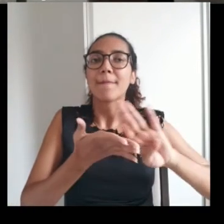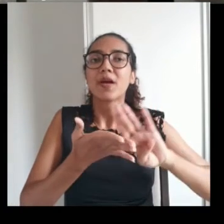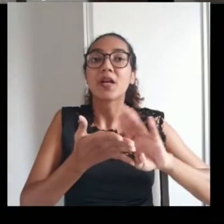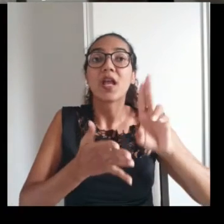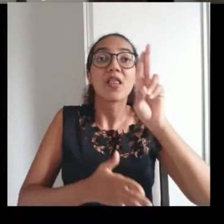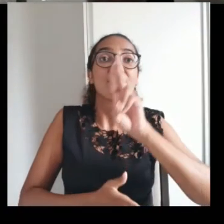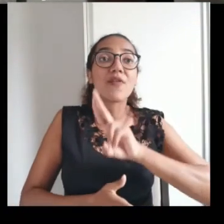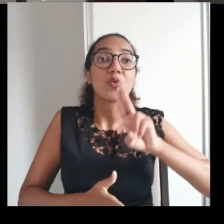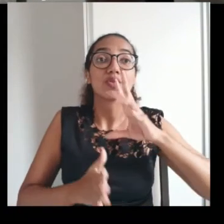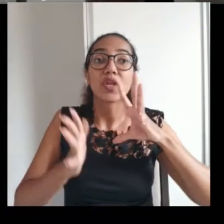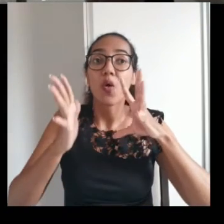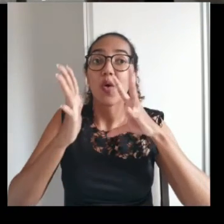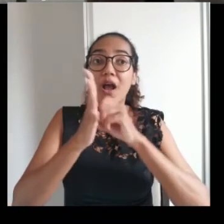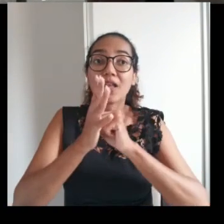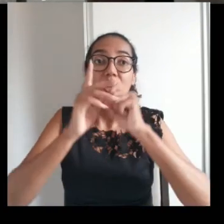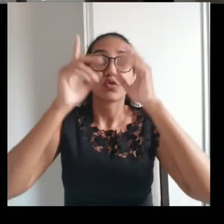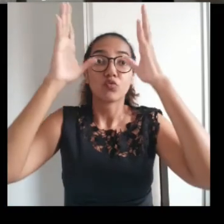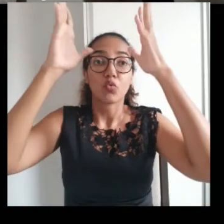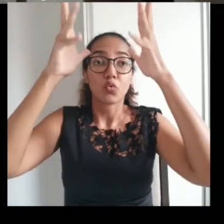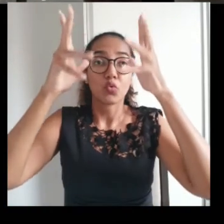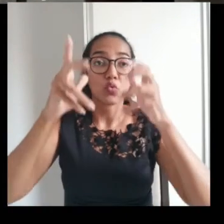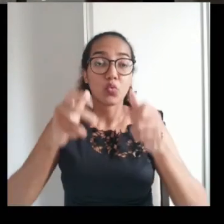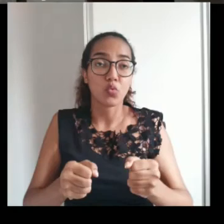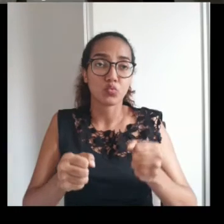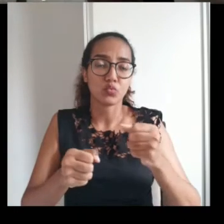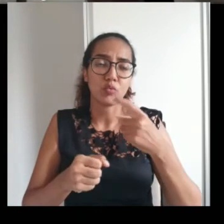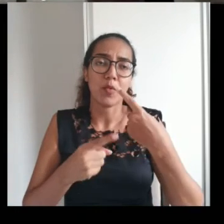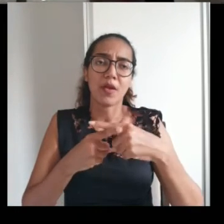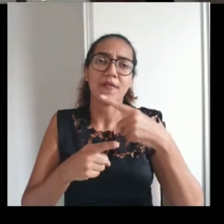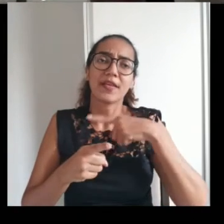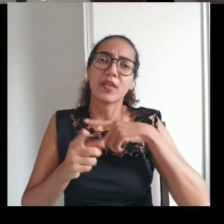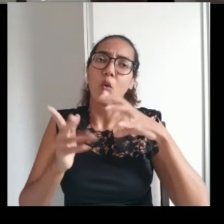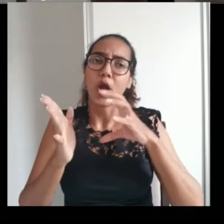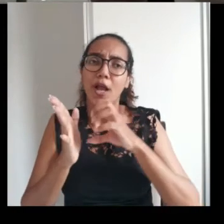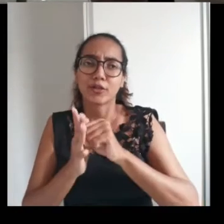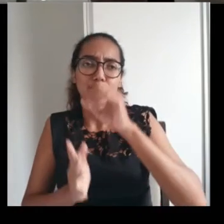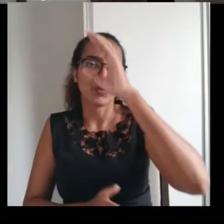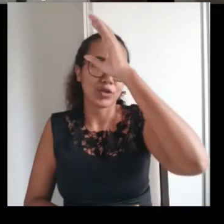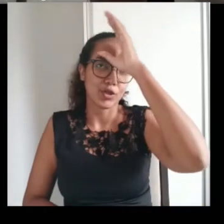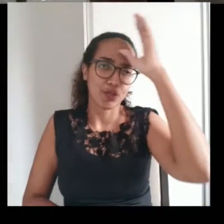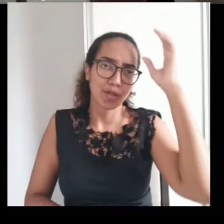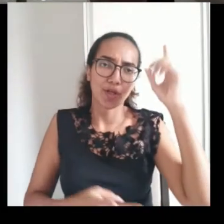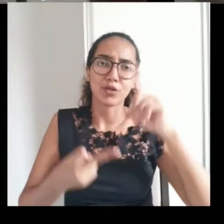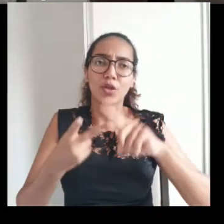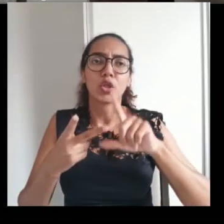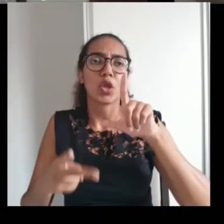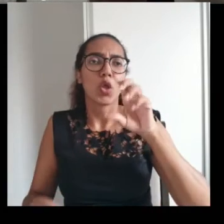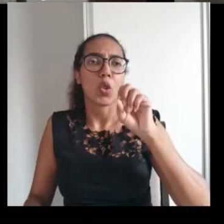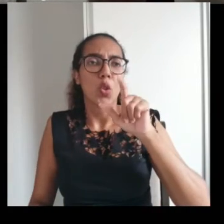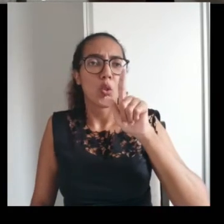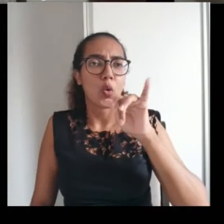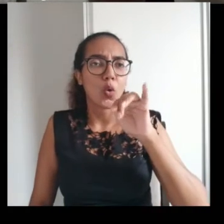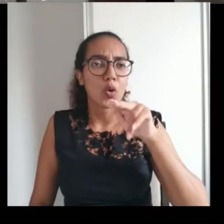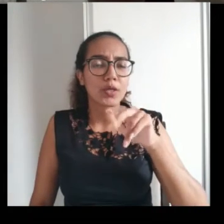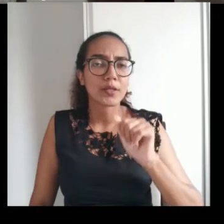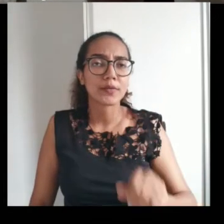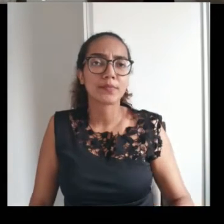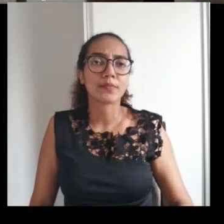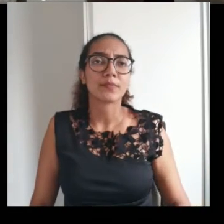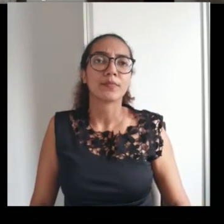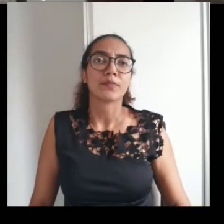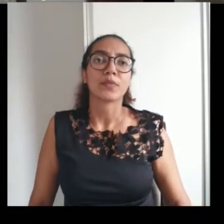cadastro de logins, o cadastro de etc. Tá? E, por fim, as minhas classes da GUI vão usar o meu